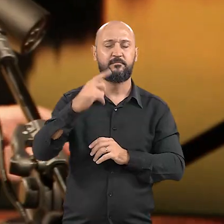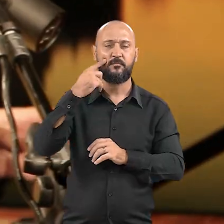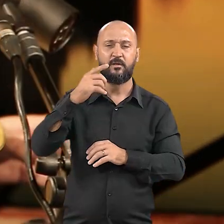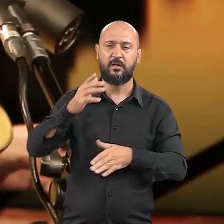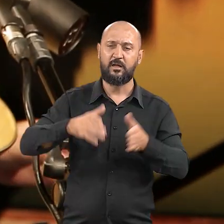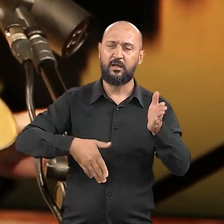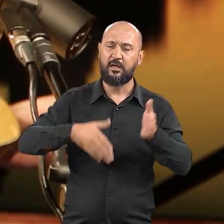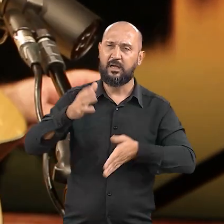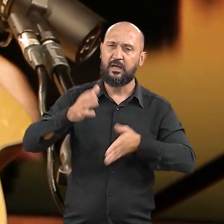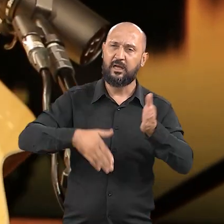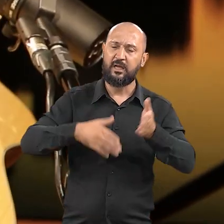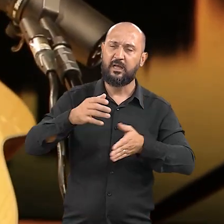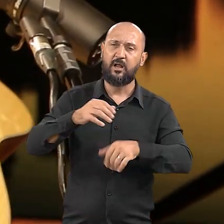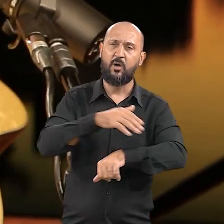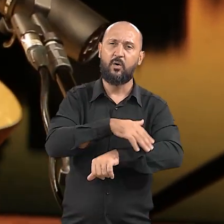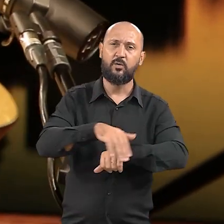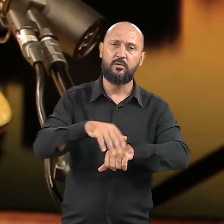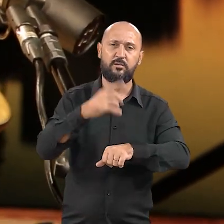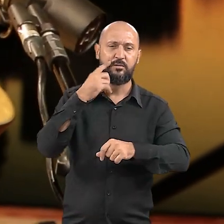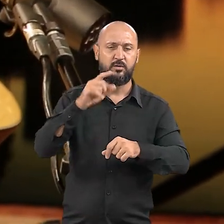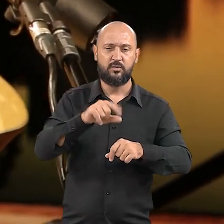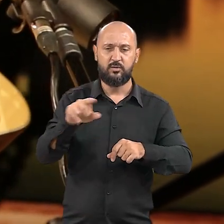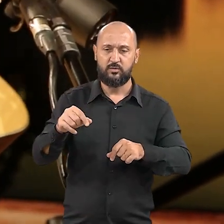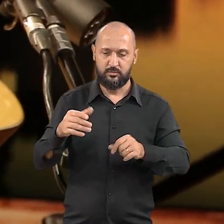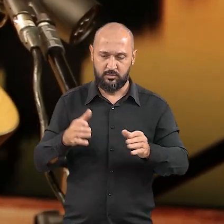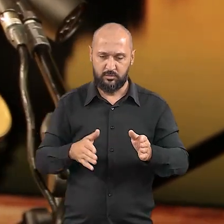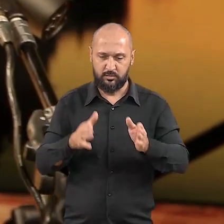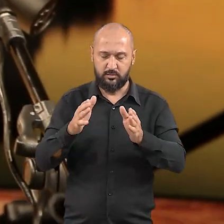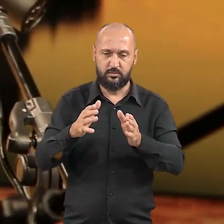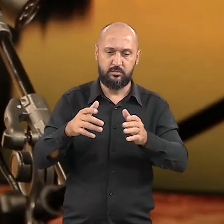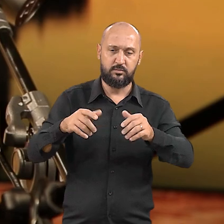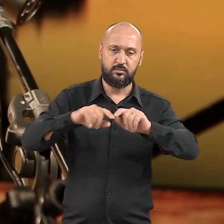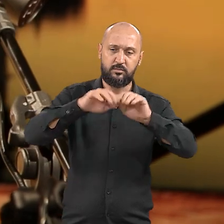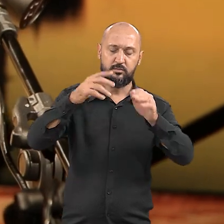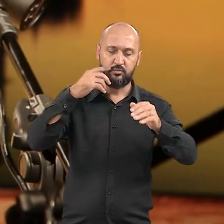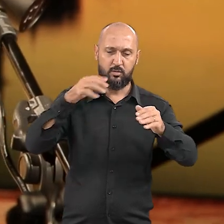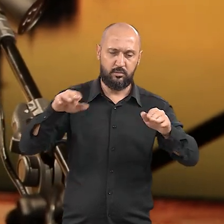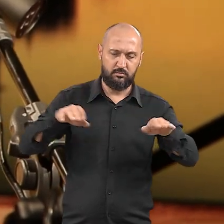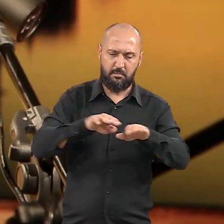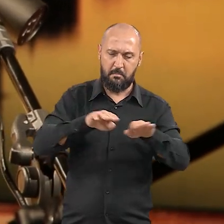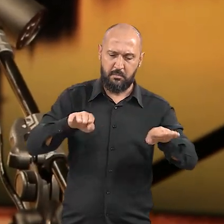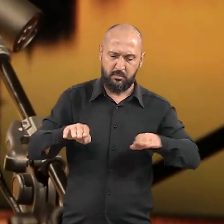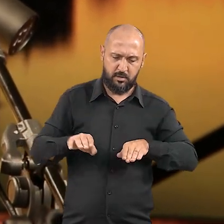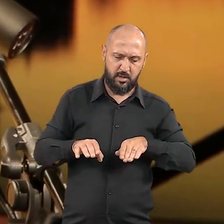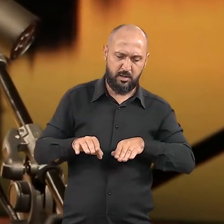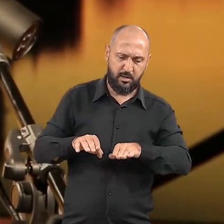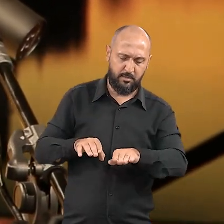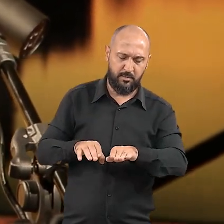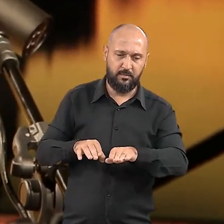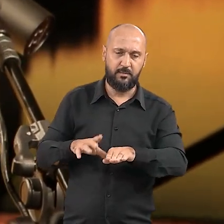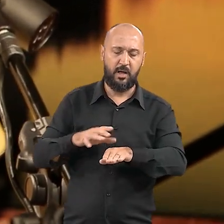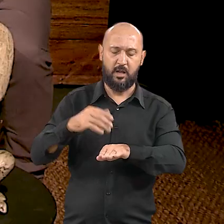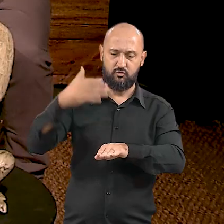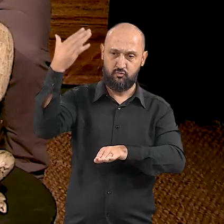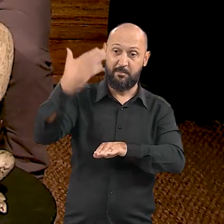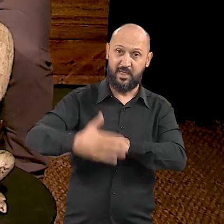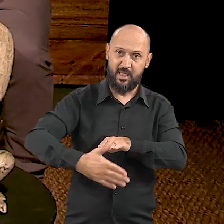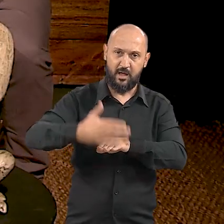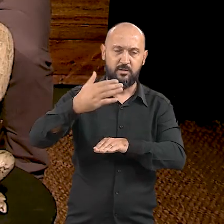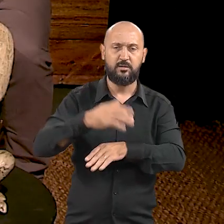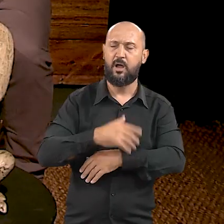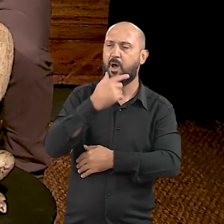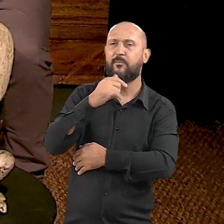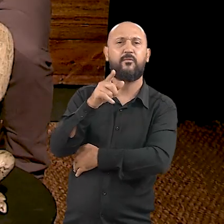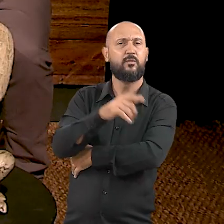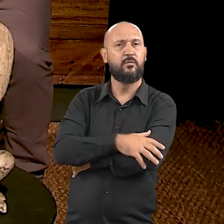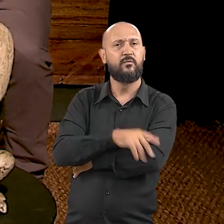Castelo Branco, eu escolhi uma daquelas centenas de cabines para passar o pedágio, não tinha sem parar, parei no... O cara